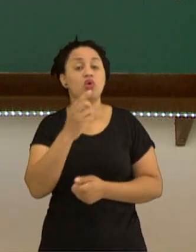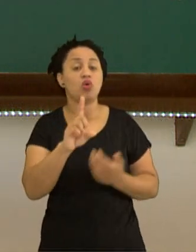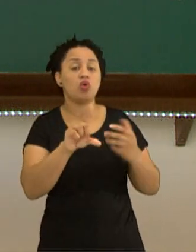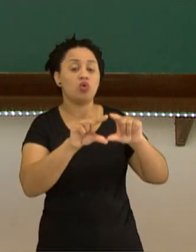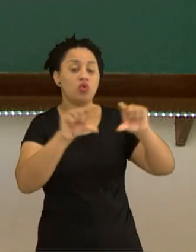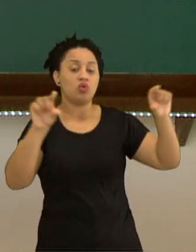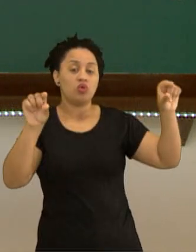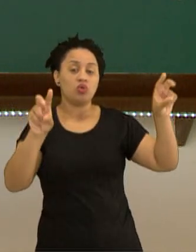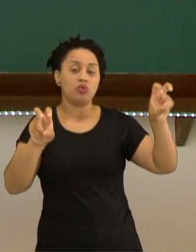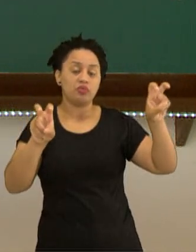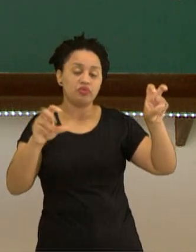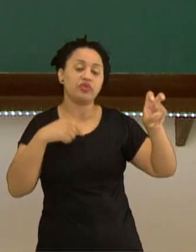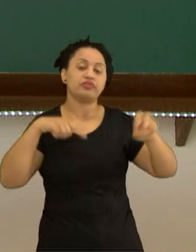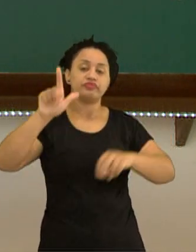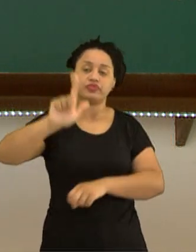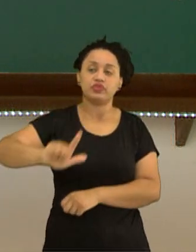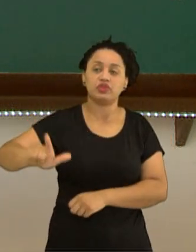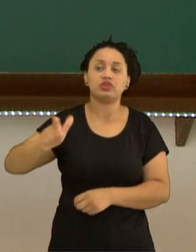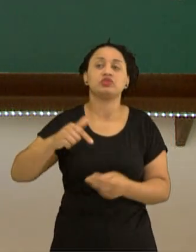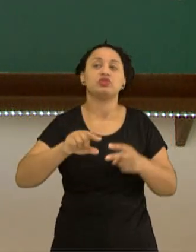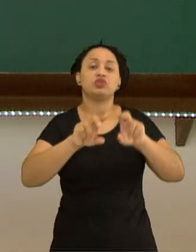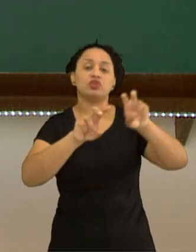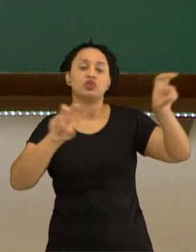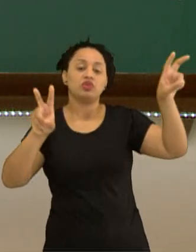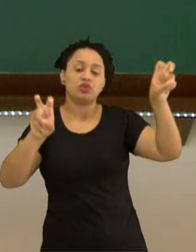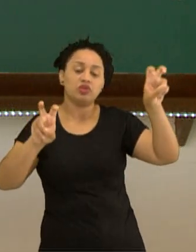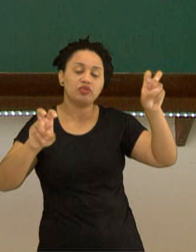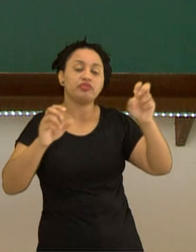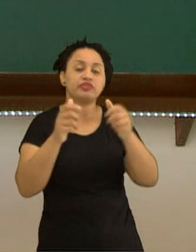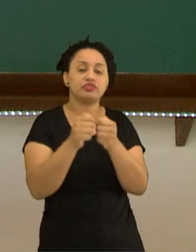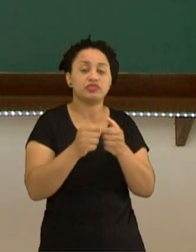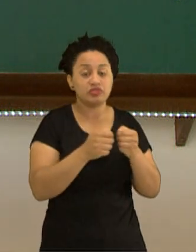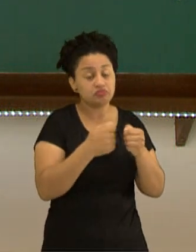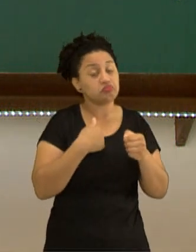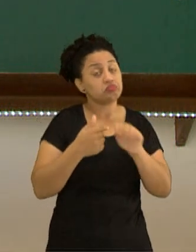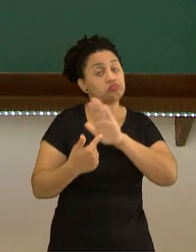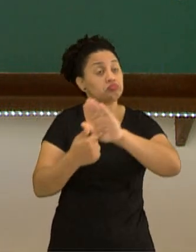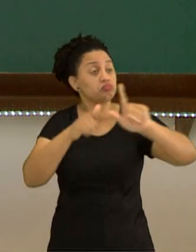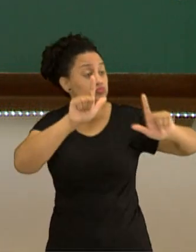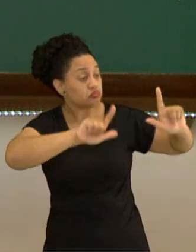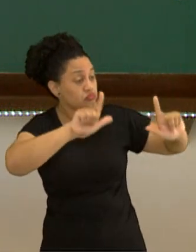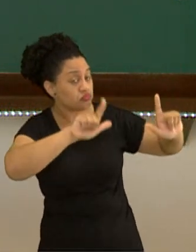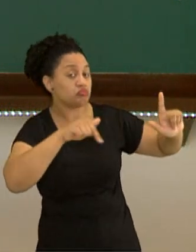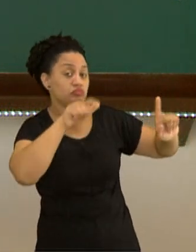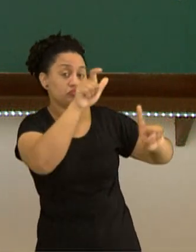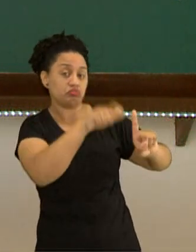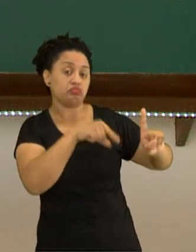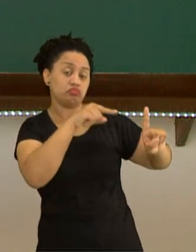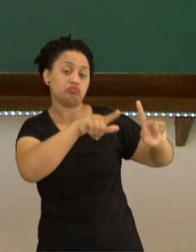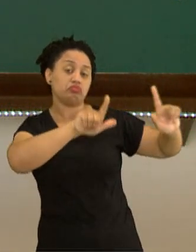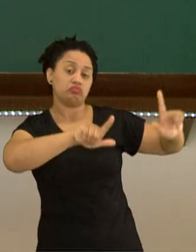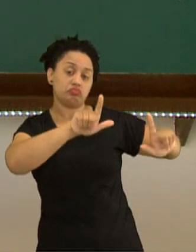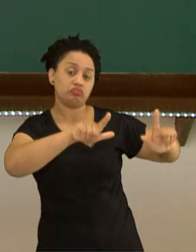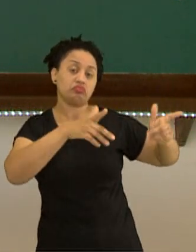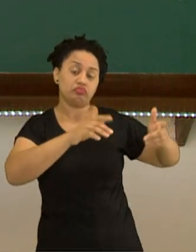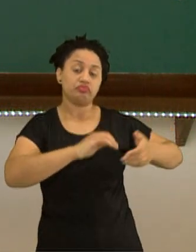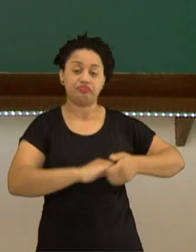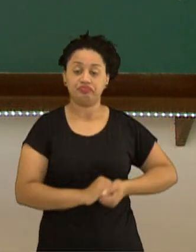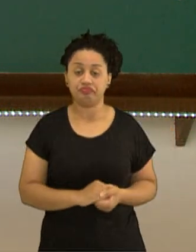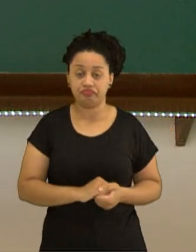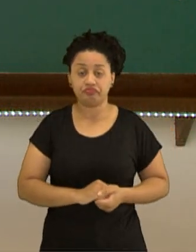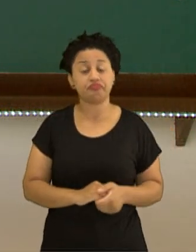da literatura, uma frase de um game falada em um programa de TV, falado por uma personalidade. Isso